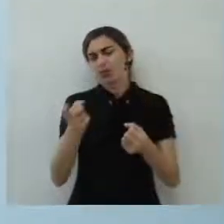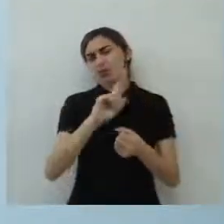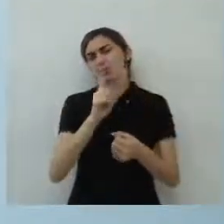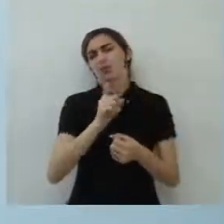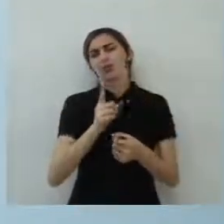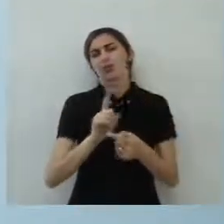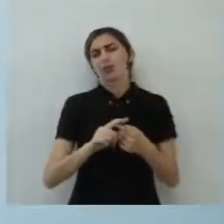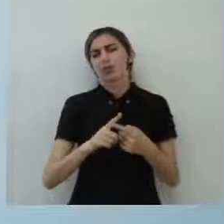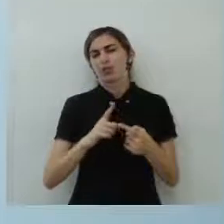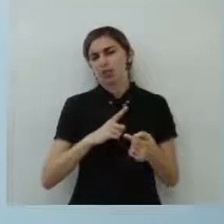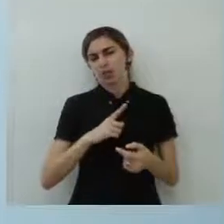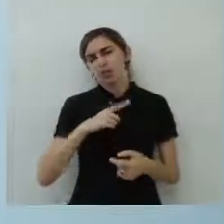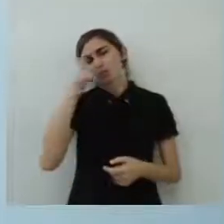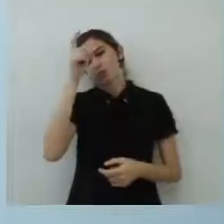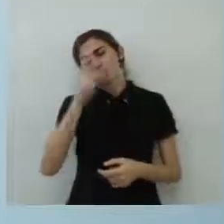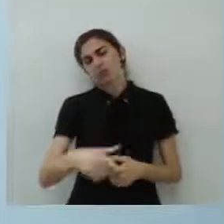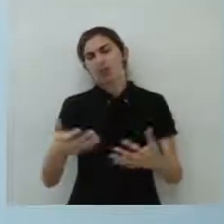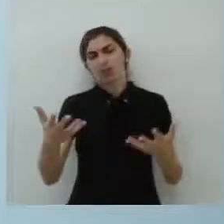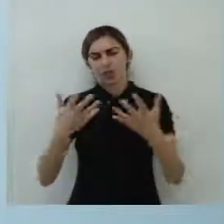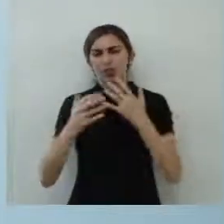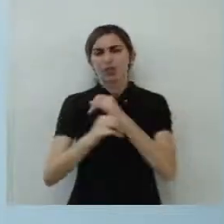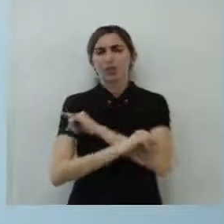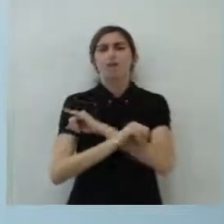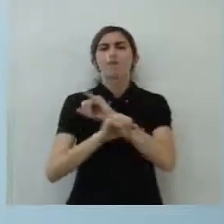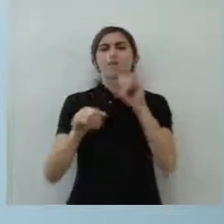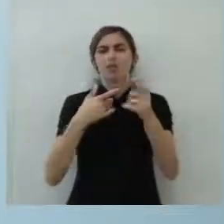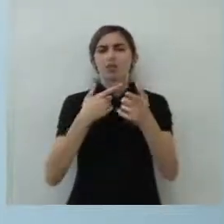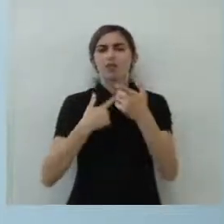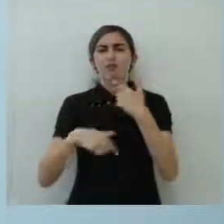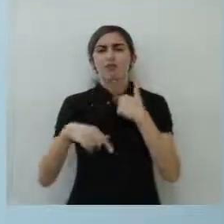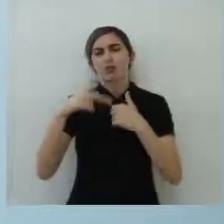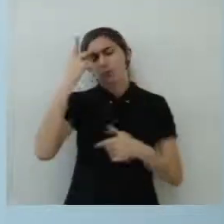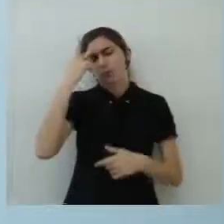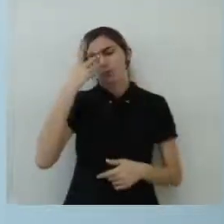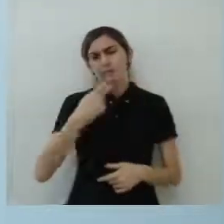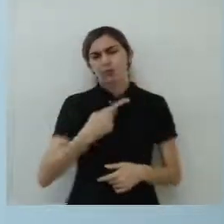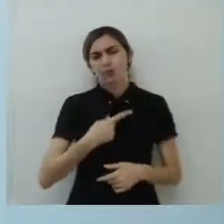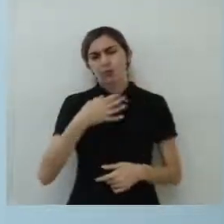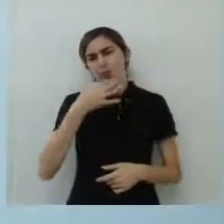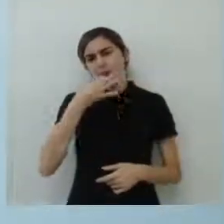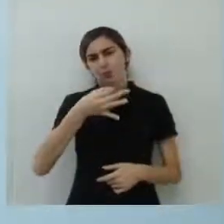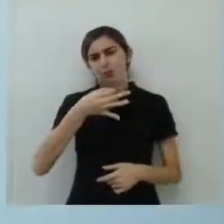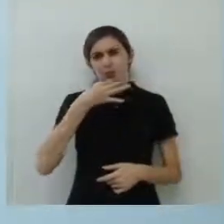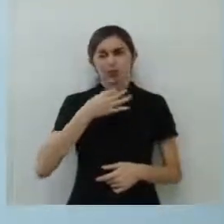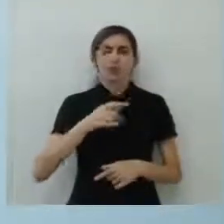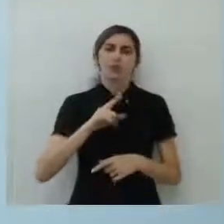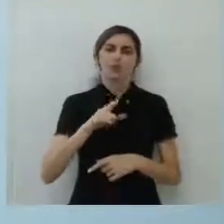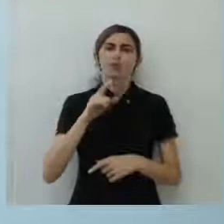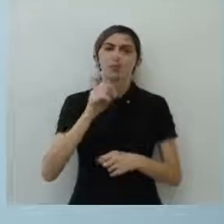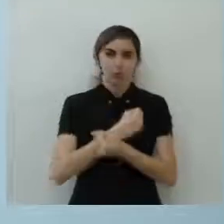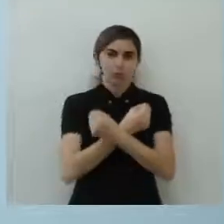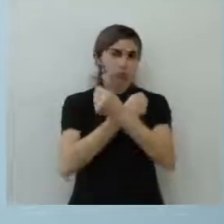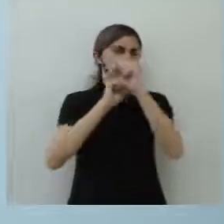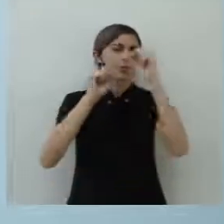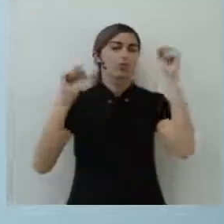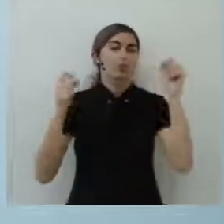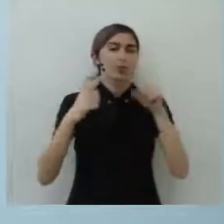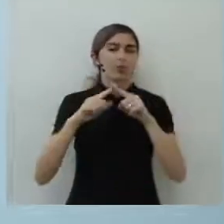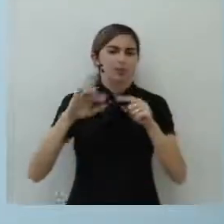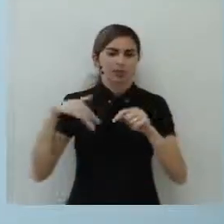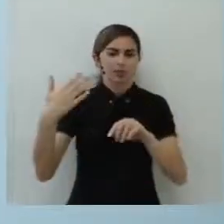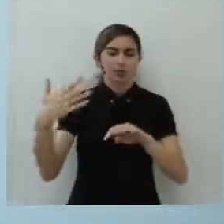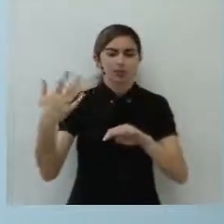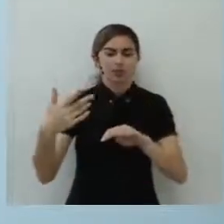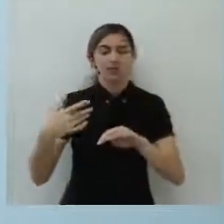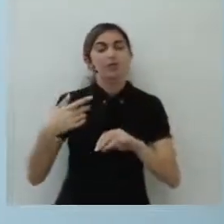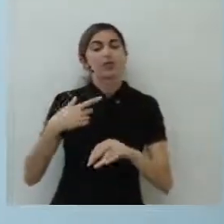censura, tinha o seu jeitão, queria dizer o que ele pensasse, e era um cara um pouco estourado. Mais na frente eu vou